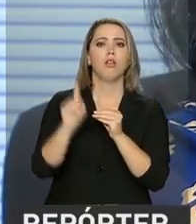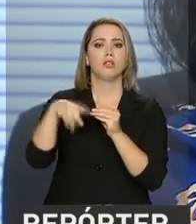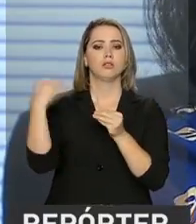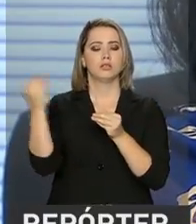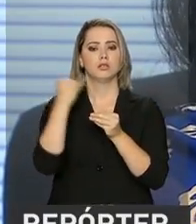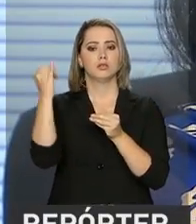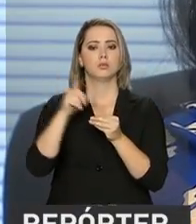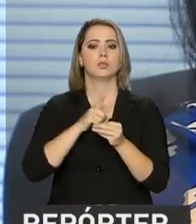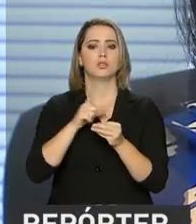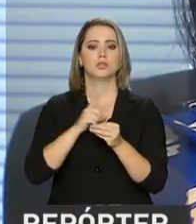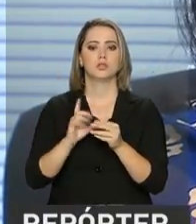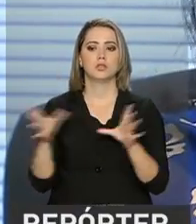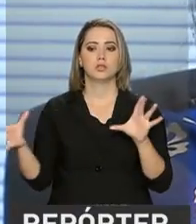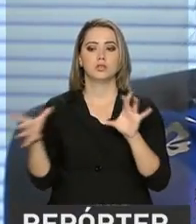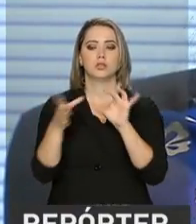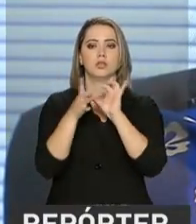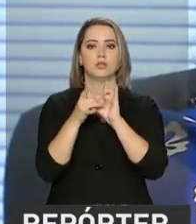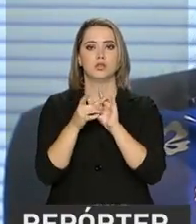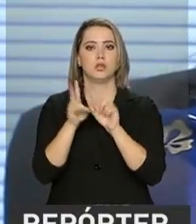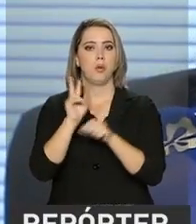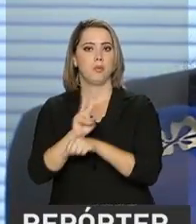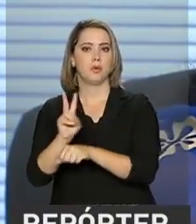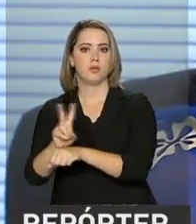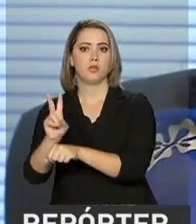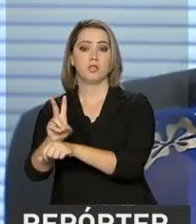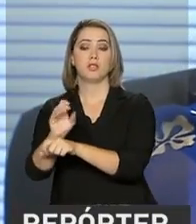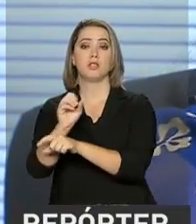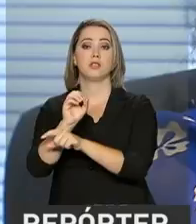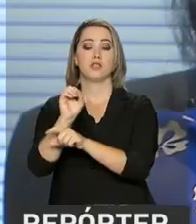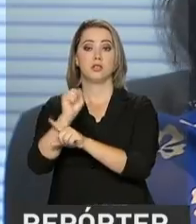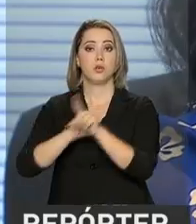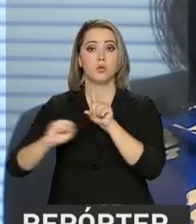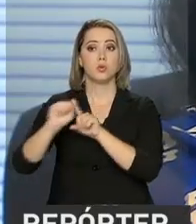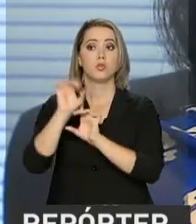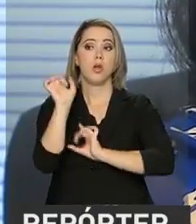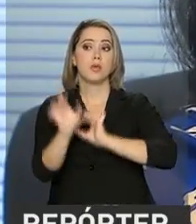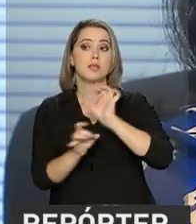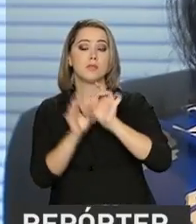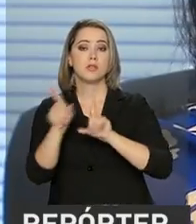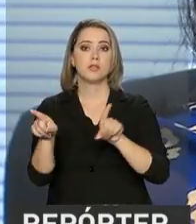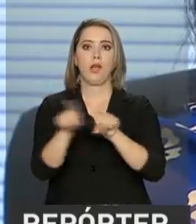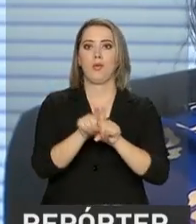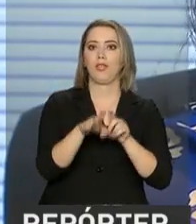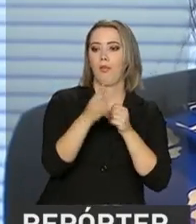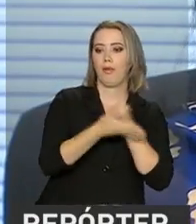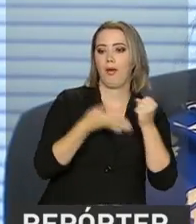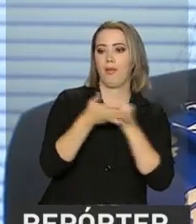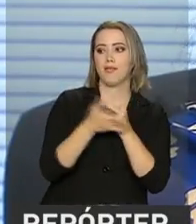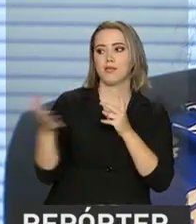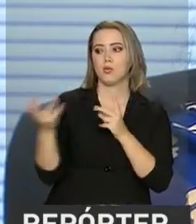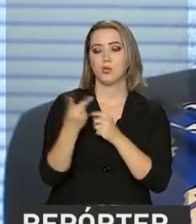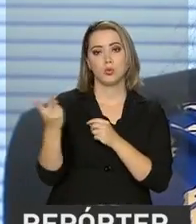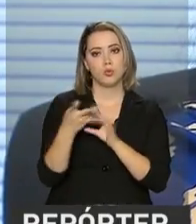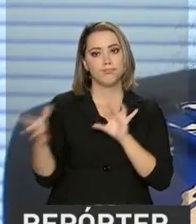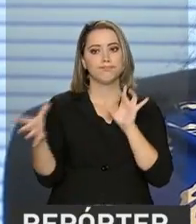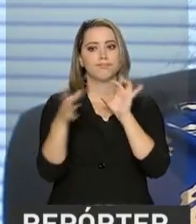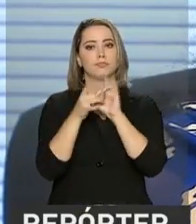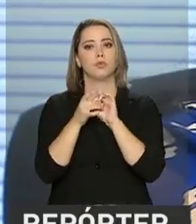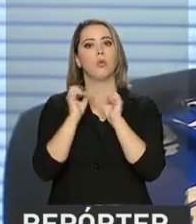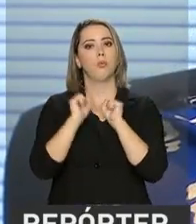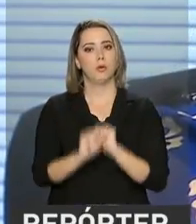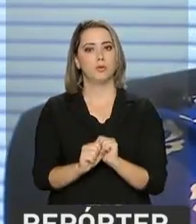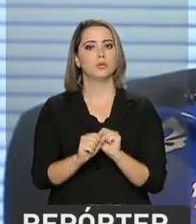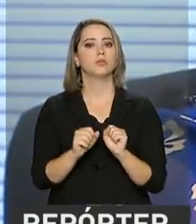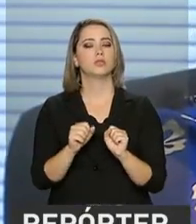é importante que haja uma integração entre a proteção social especial ea proteção social básica para que o sistema ele consiga de